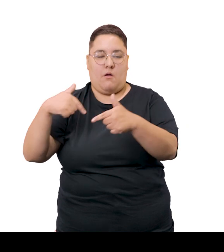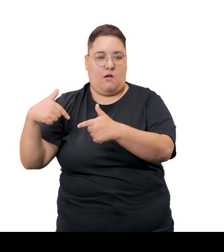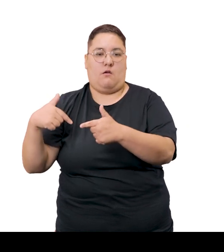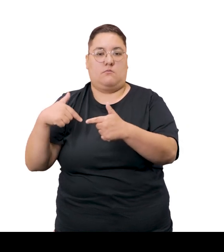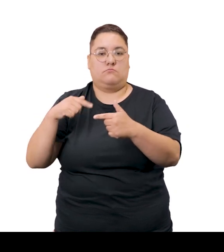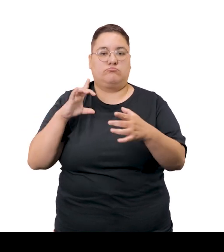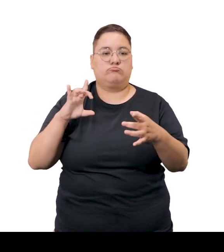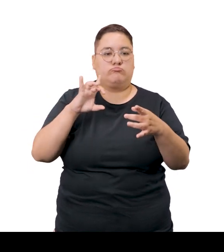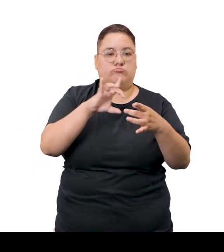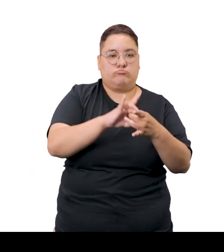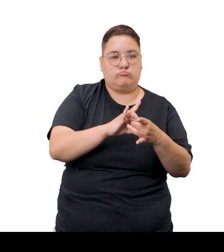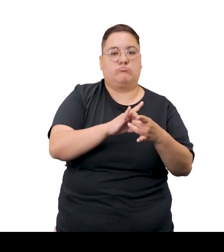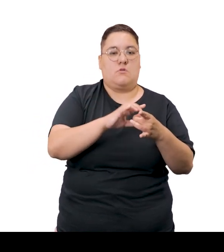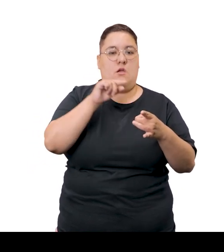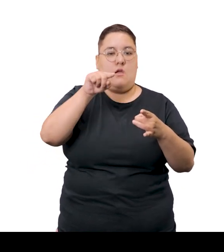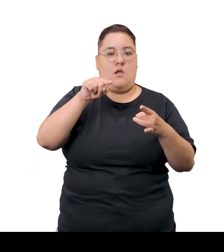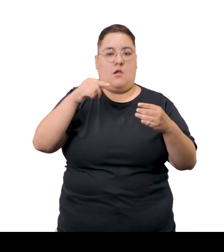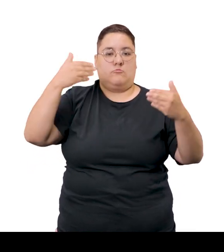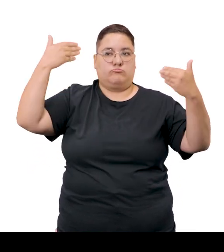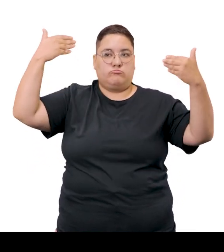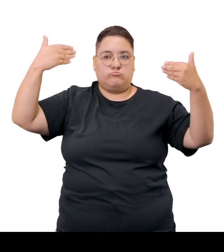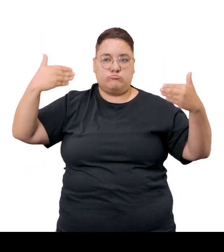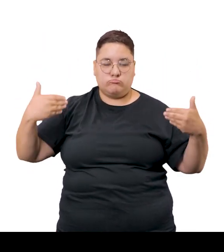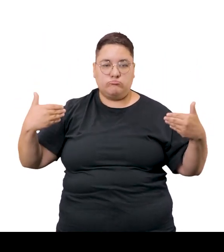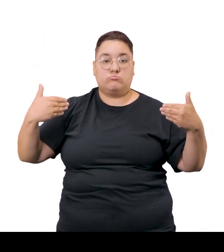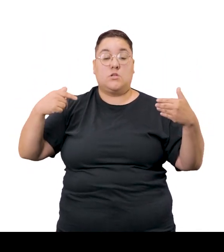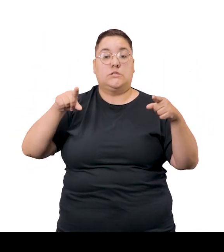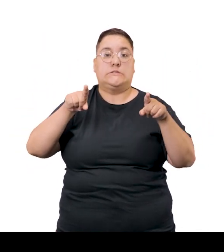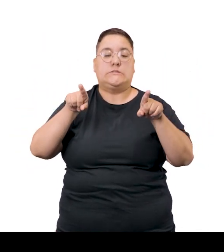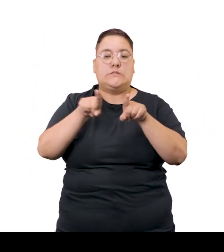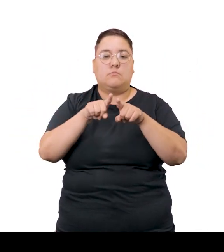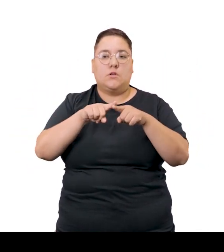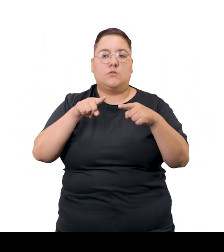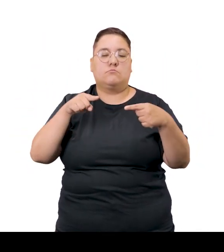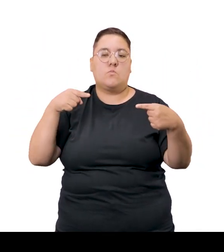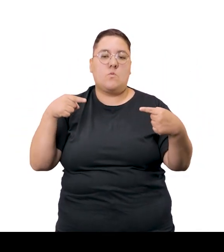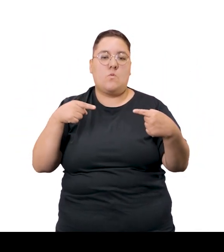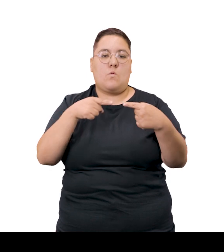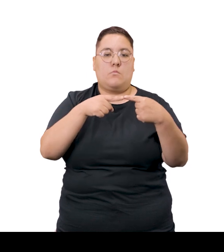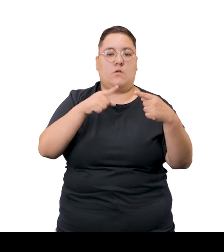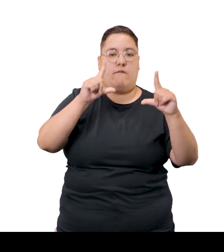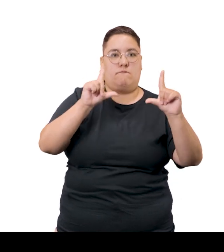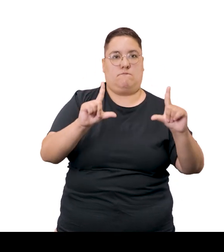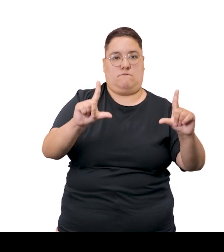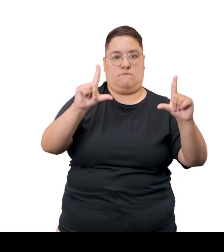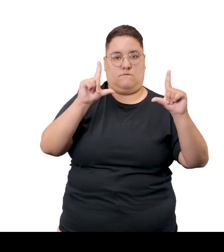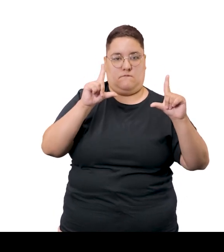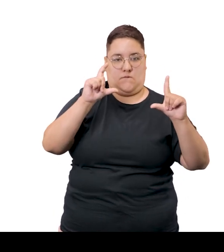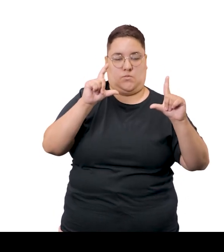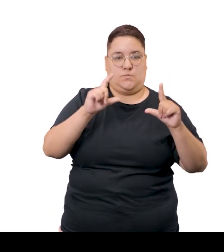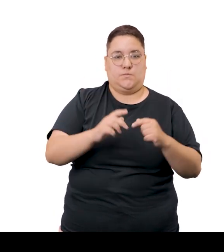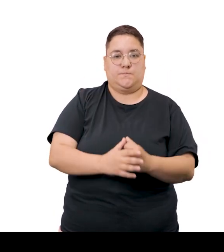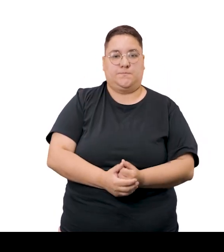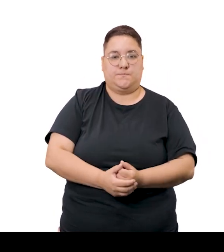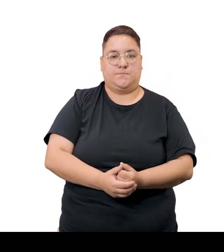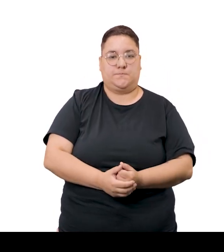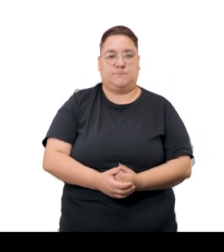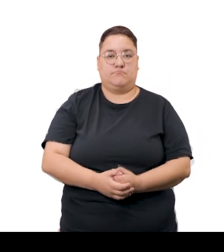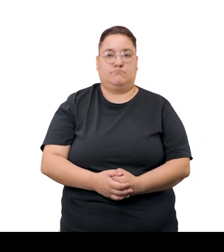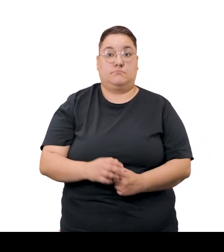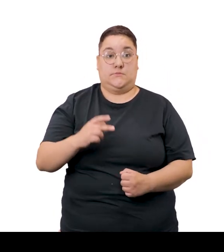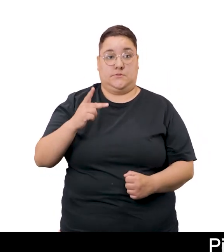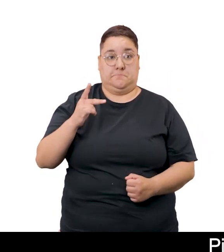obras a partir da relação com a estrutura arquitetônica do seu estúdio e do encontro que resulta no retrato.